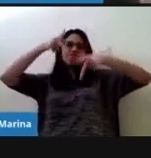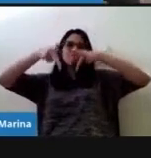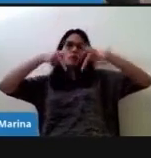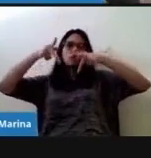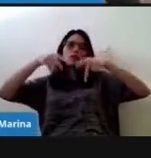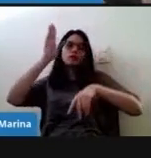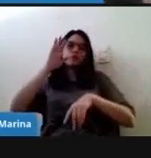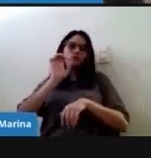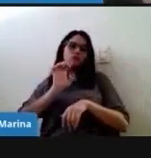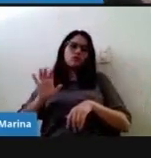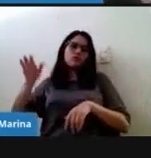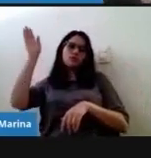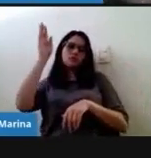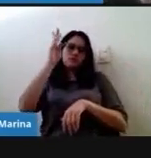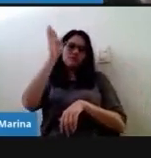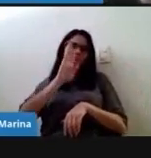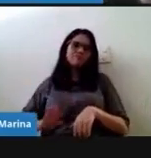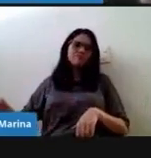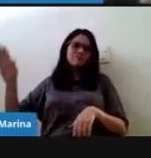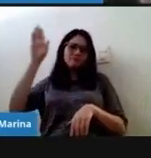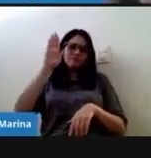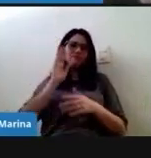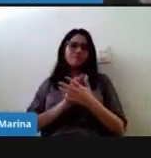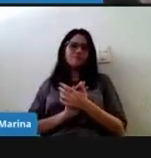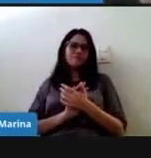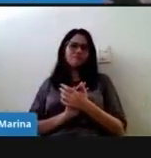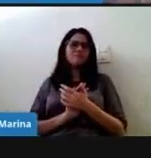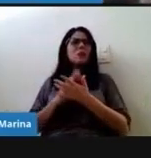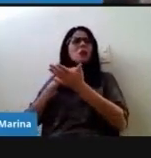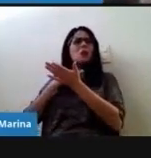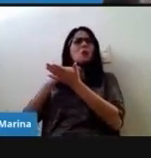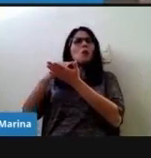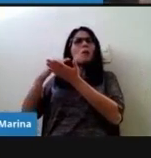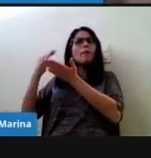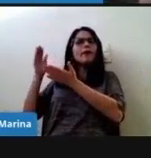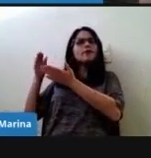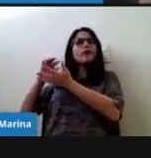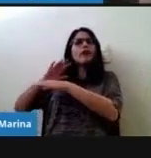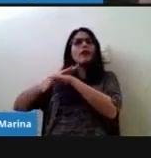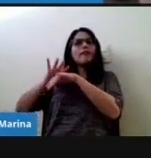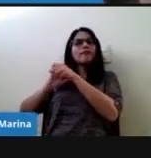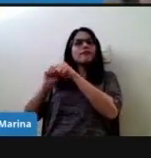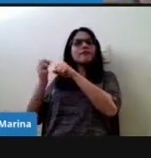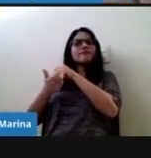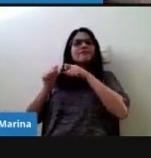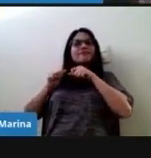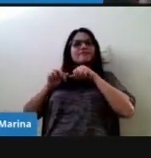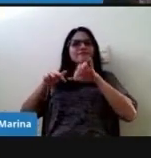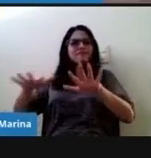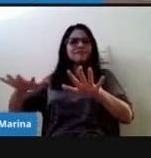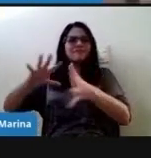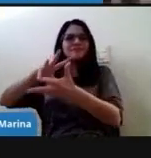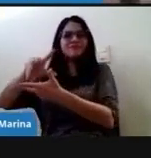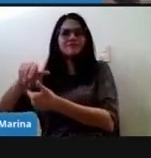nosso território. No início da pandemia, nós tínhamos uma situação que eu até coloquei entre aspas na